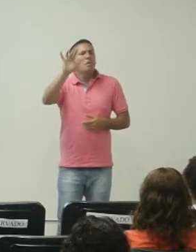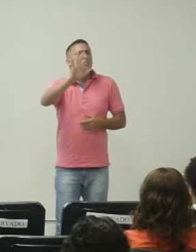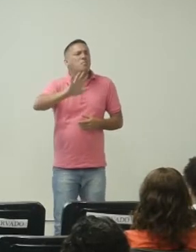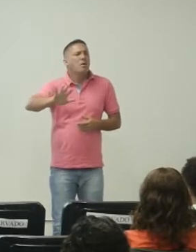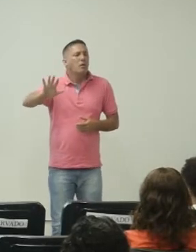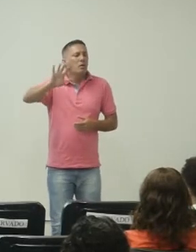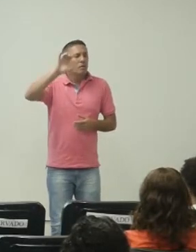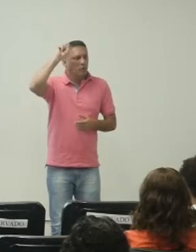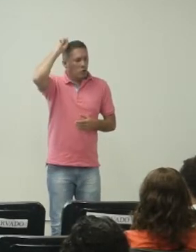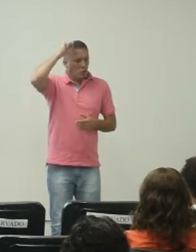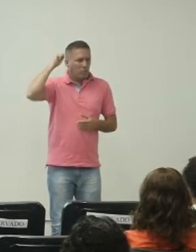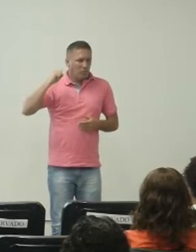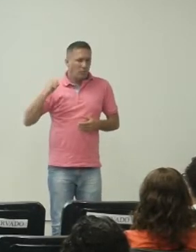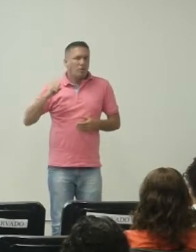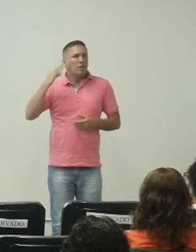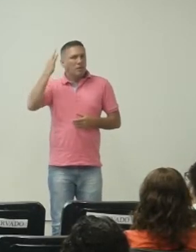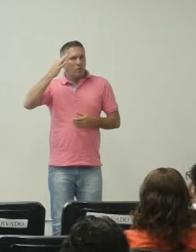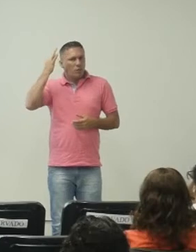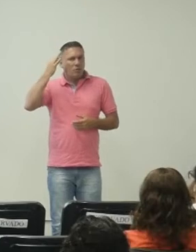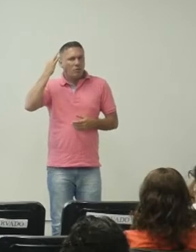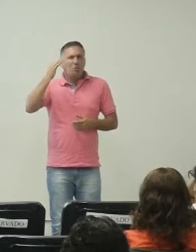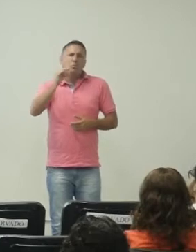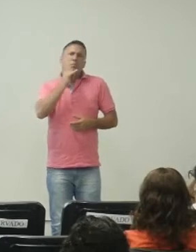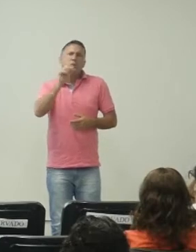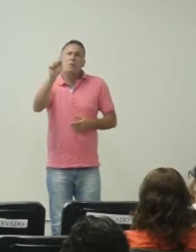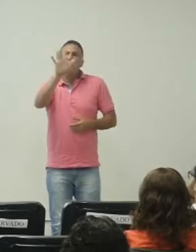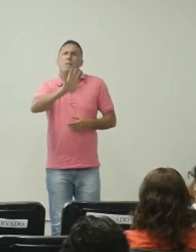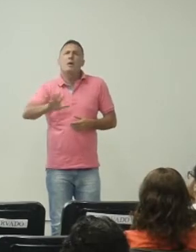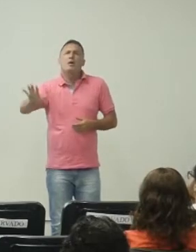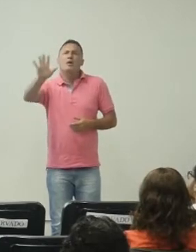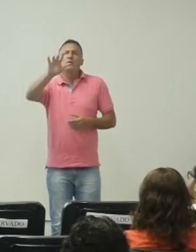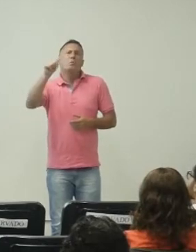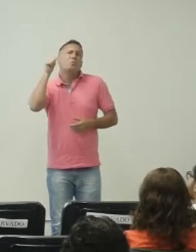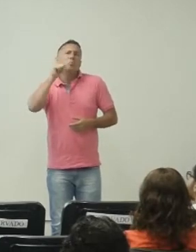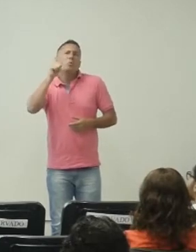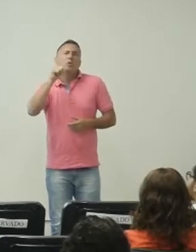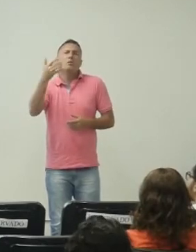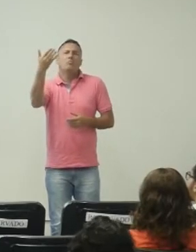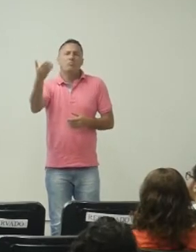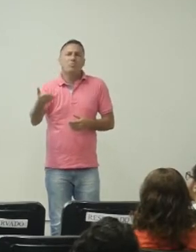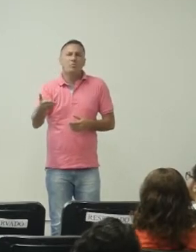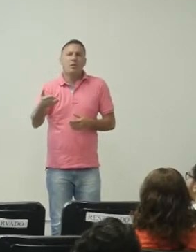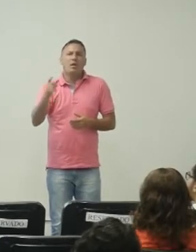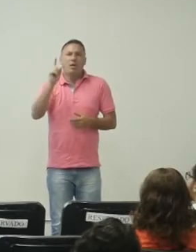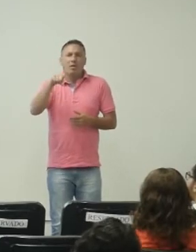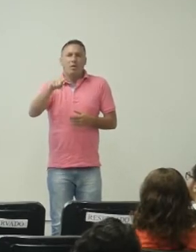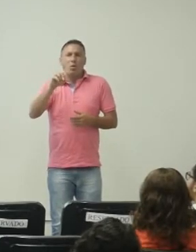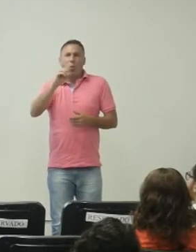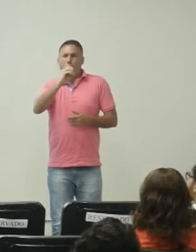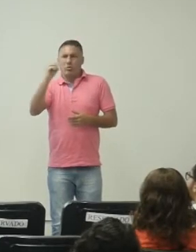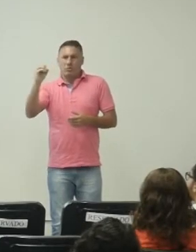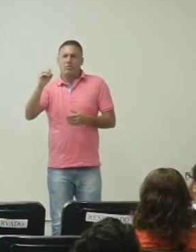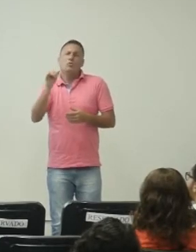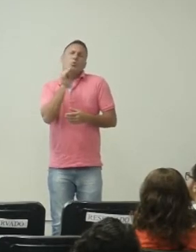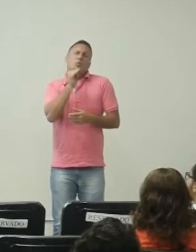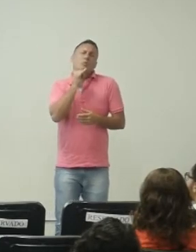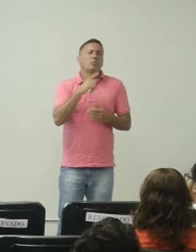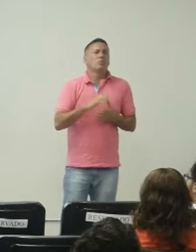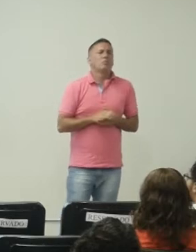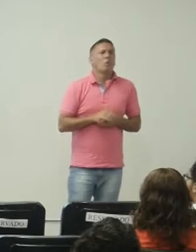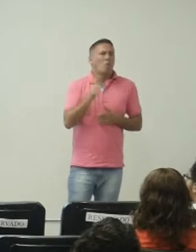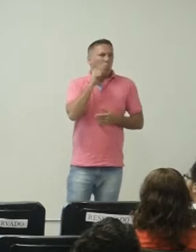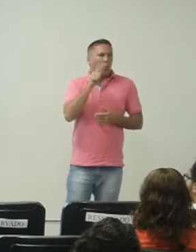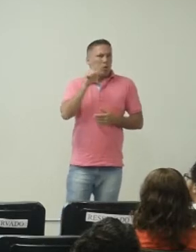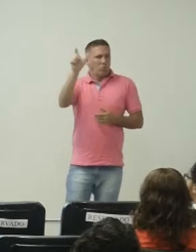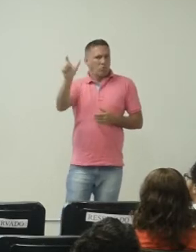imagem invertida. Tal qual um reflexo no espelho, na cultura ocidental, as mulheres só existem em referência aos homens. Como